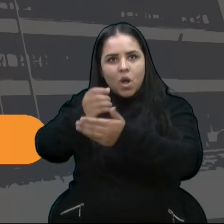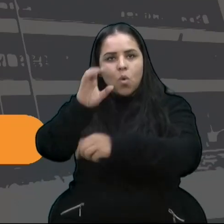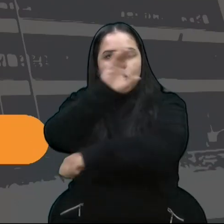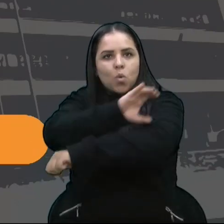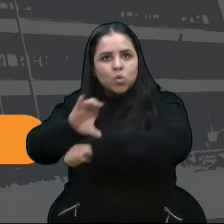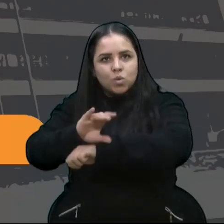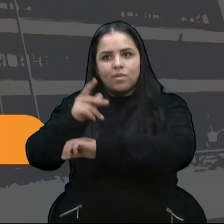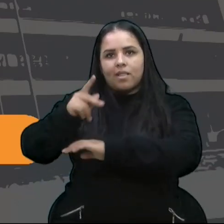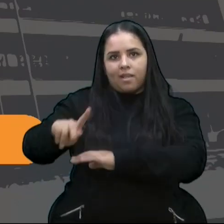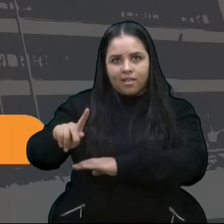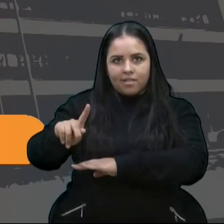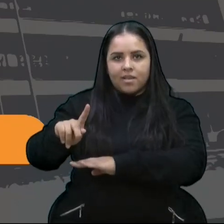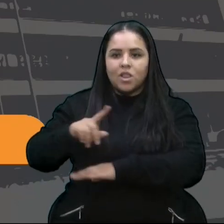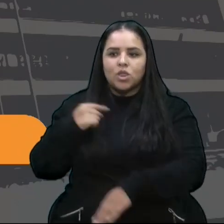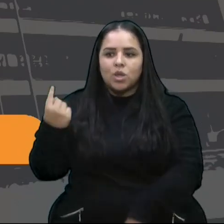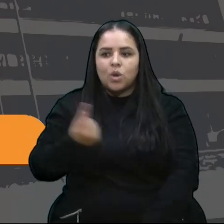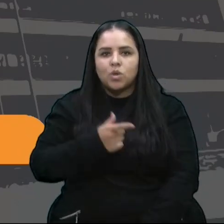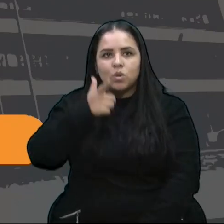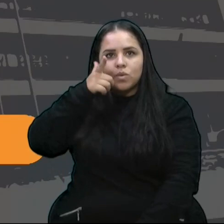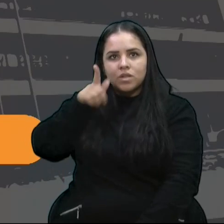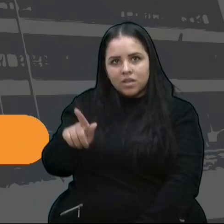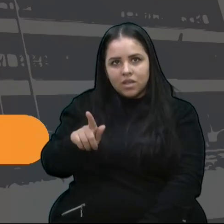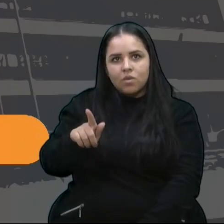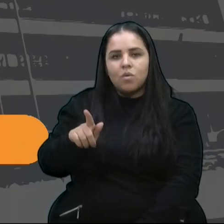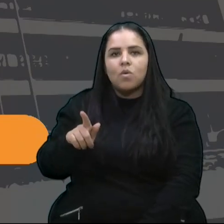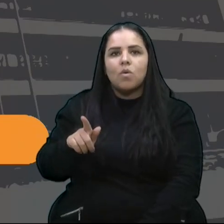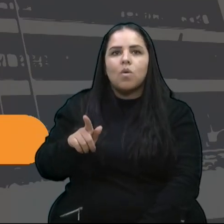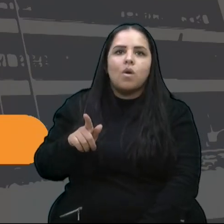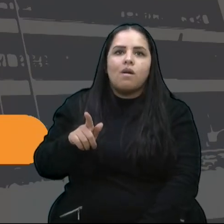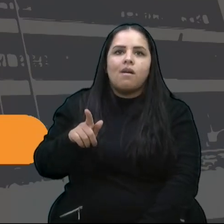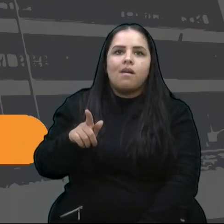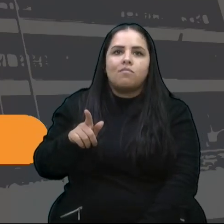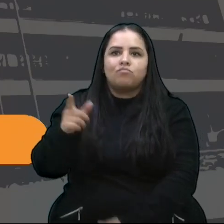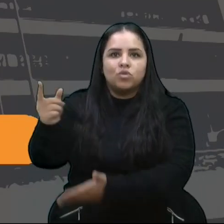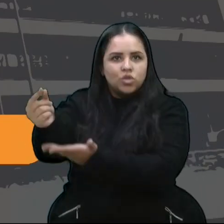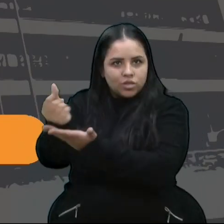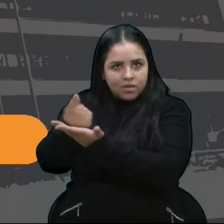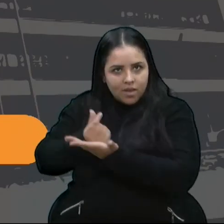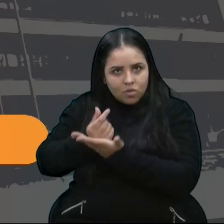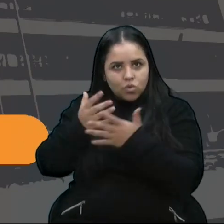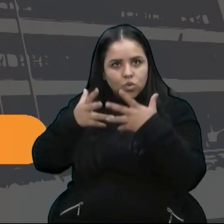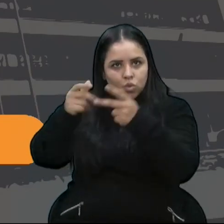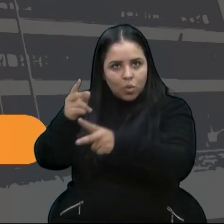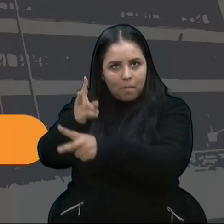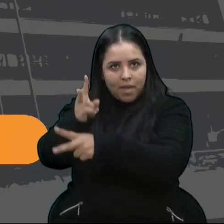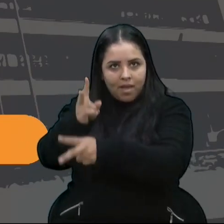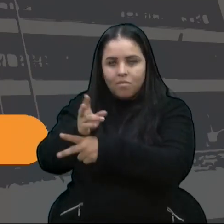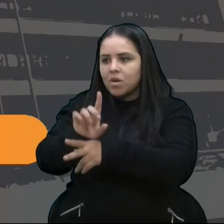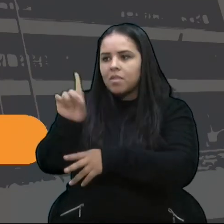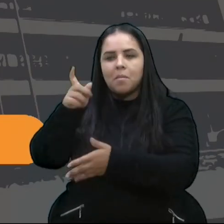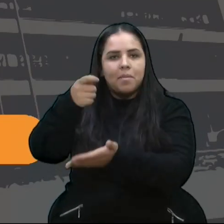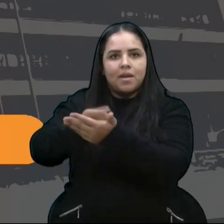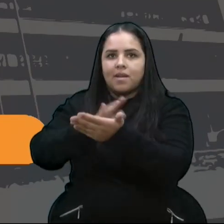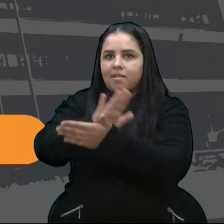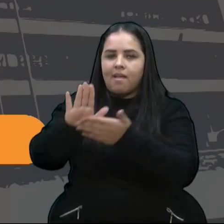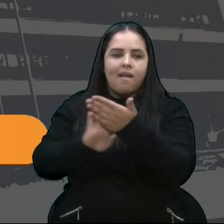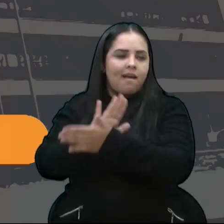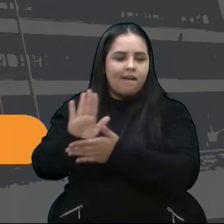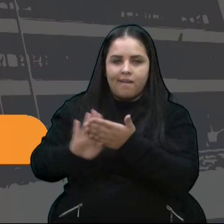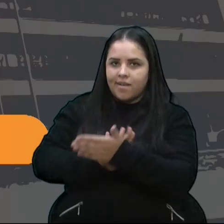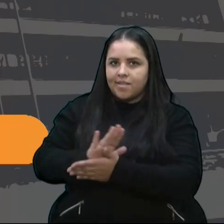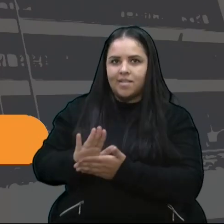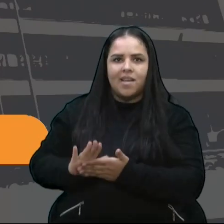gente conseguiu financiar tudo que a gente precisava e eles não pagaram nada, nem